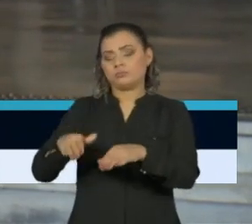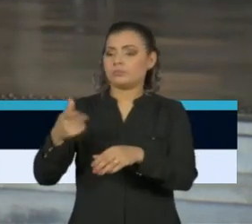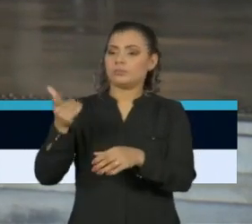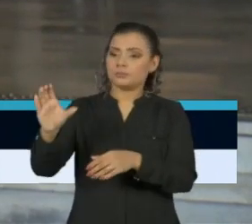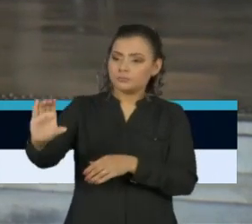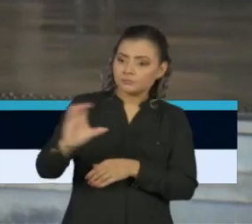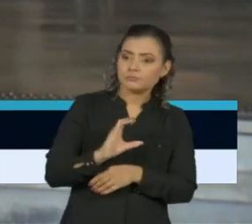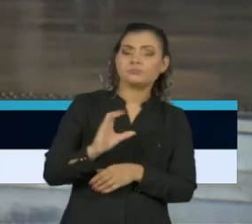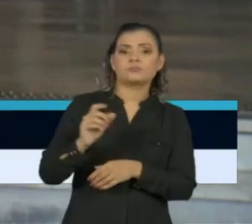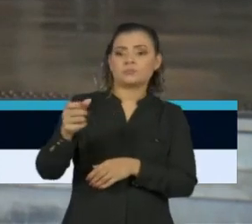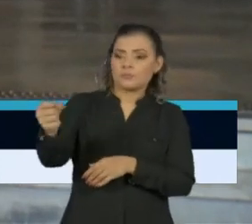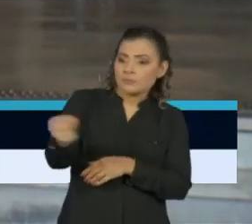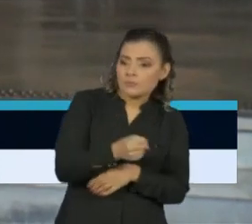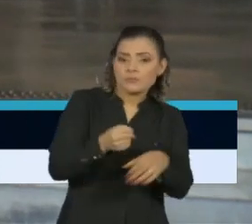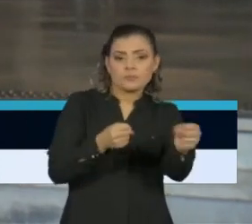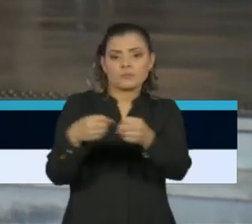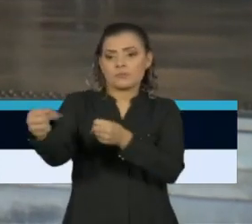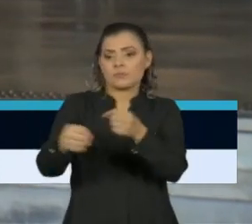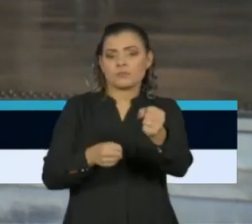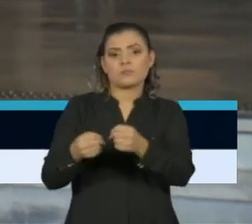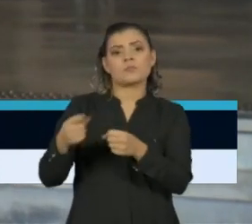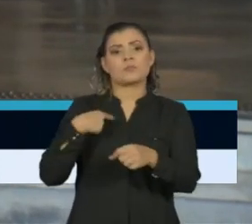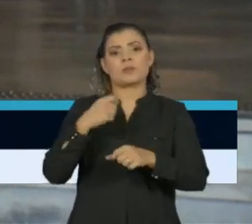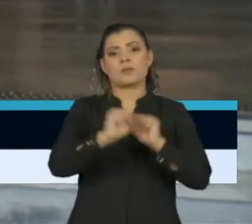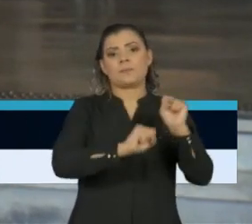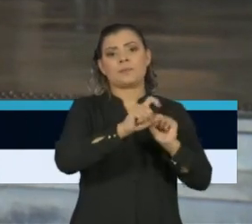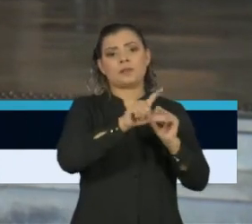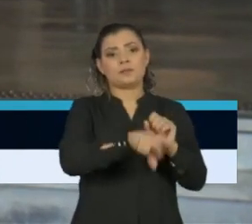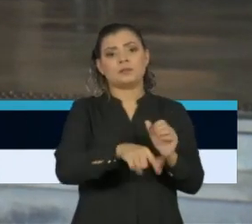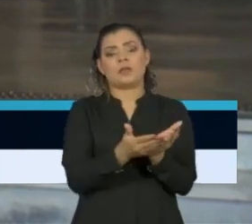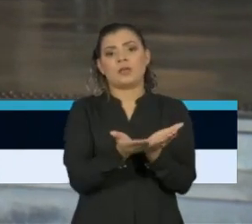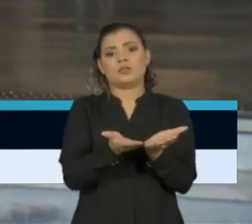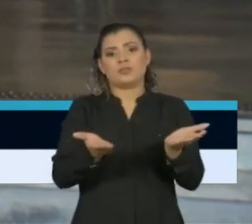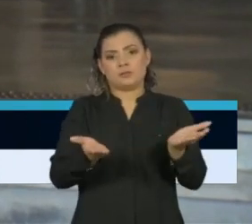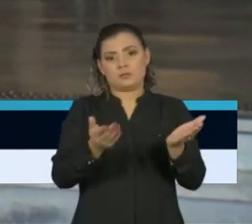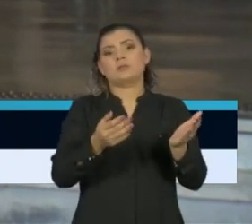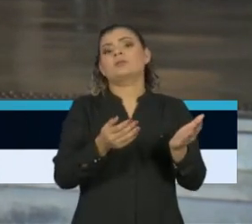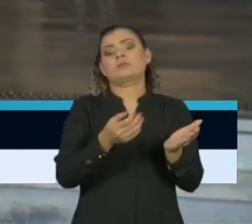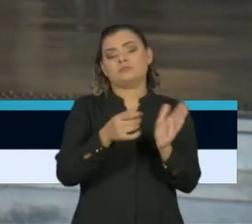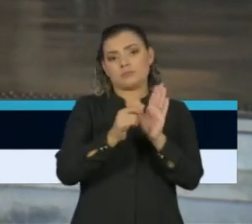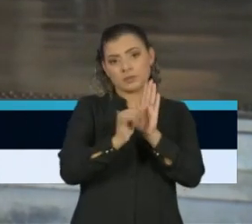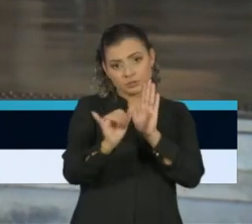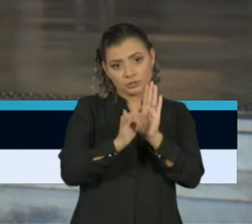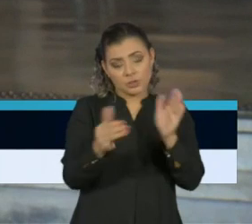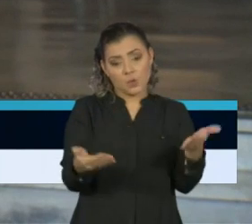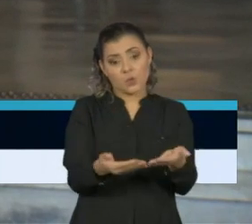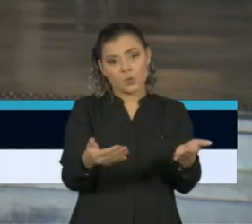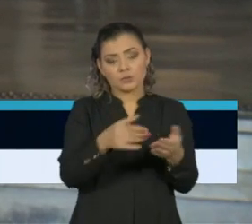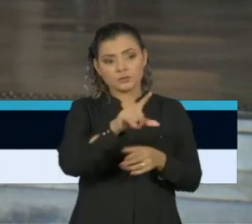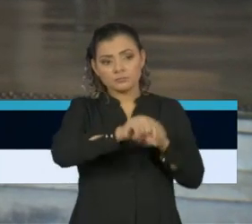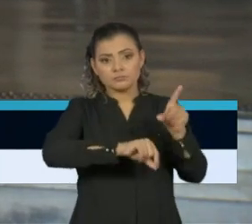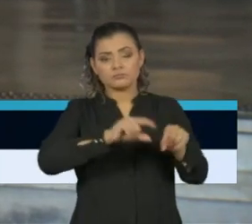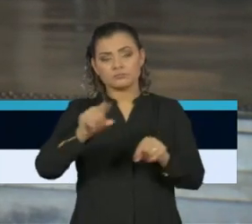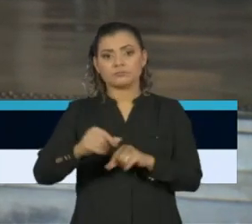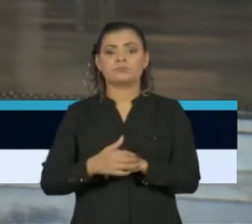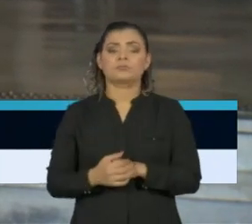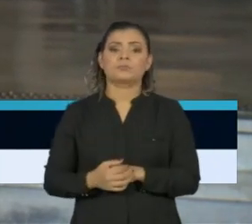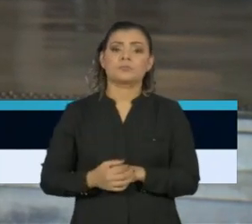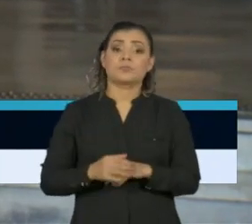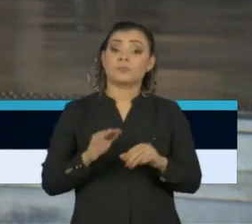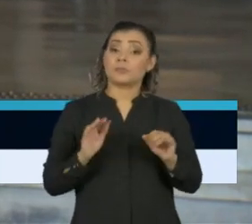pontuar para que essa empresa seja escolhida nesse edital que foi lançado no dia de hoje. Da mesma